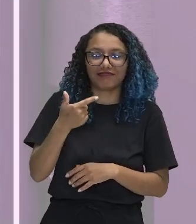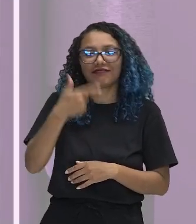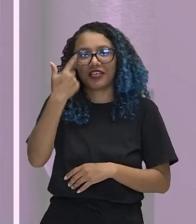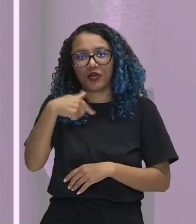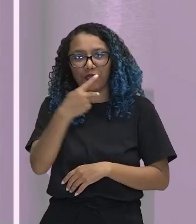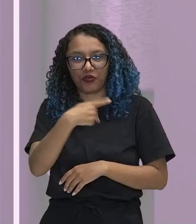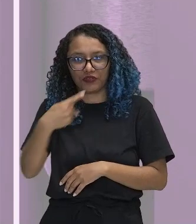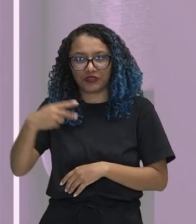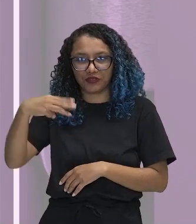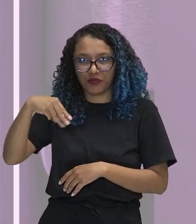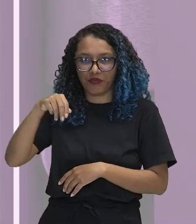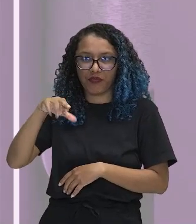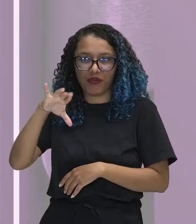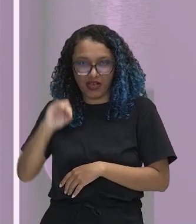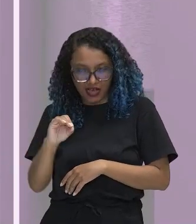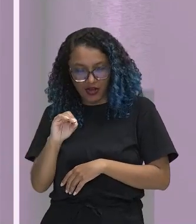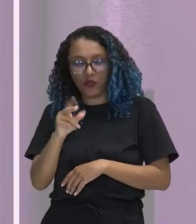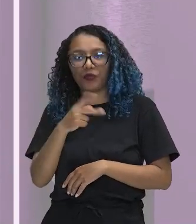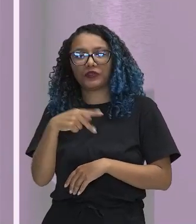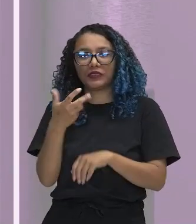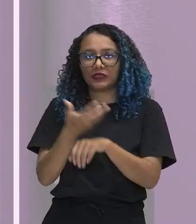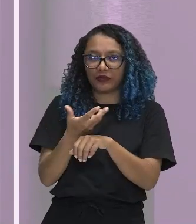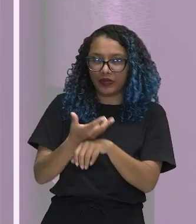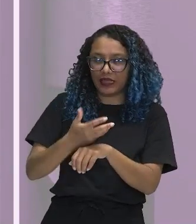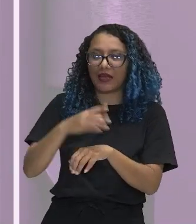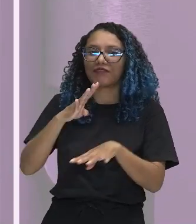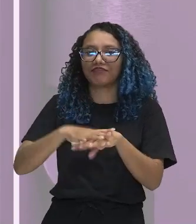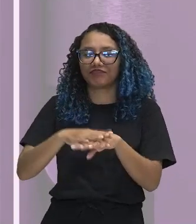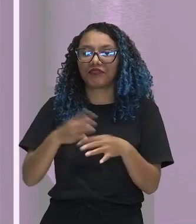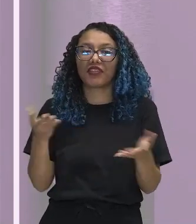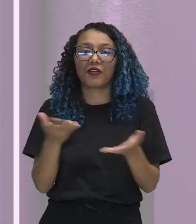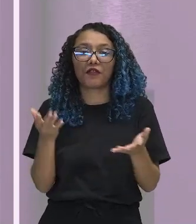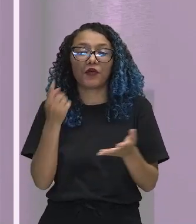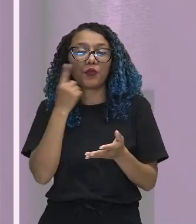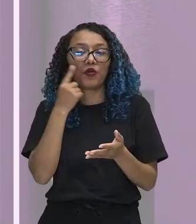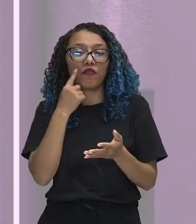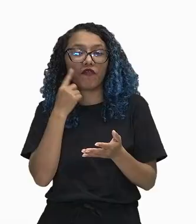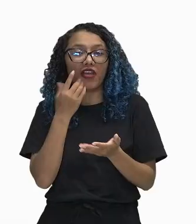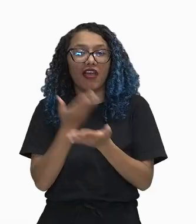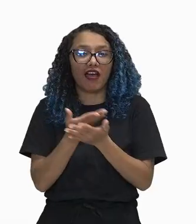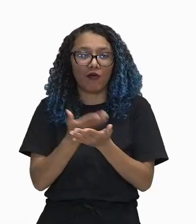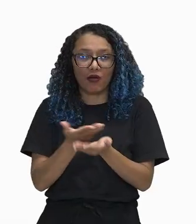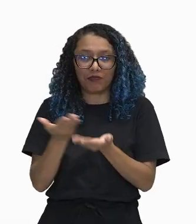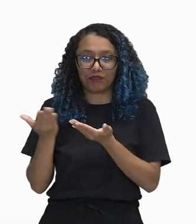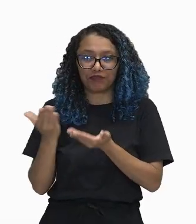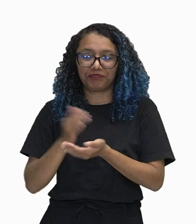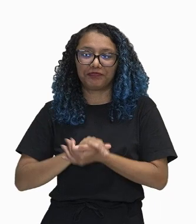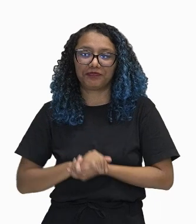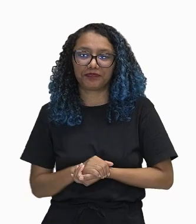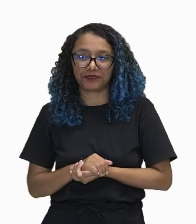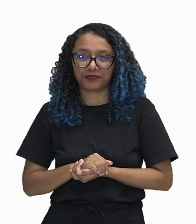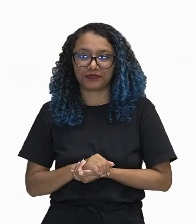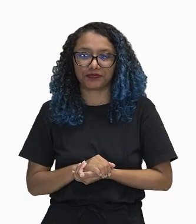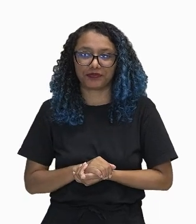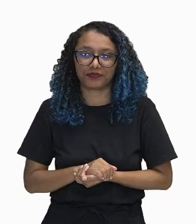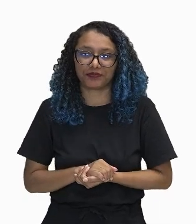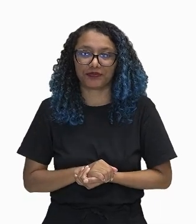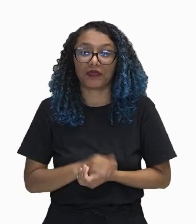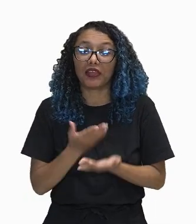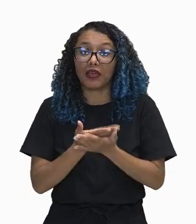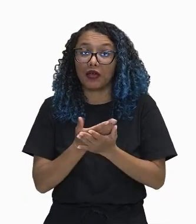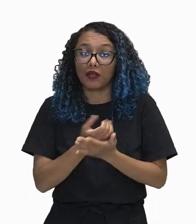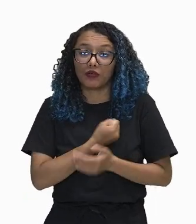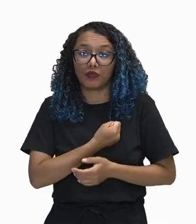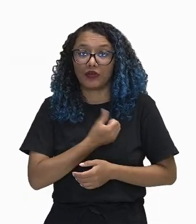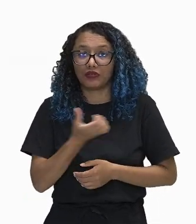de matemática aqui do CEMEAM, e vamos verificar qual vai ser a nossa aula aqui de hoje. Nós temos aqui então a aula de